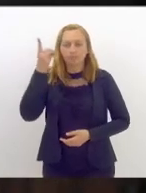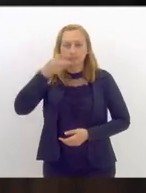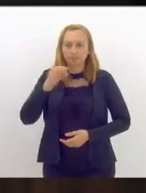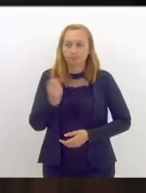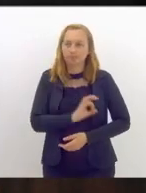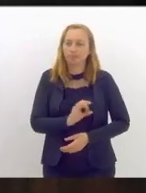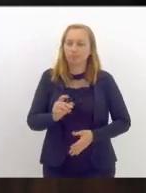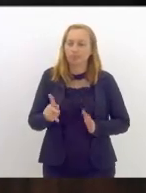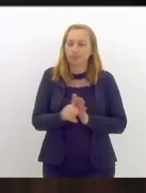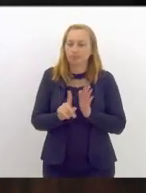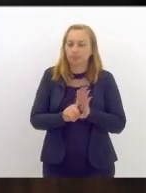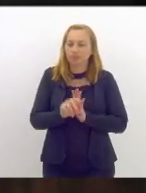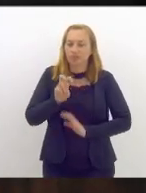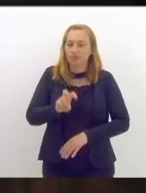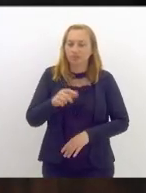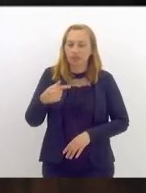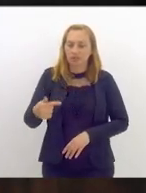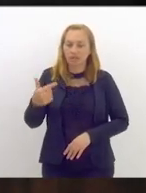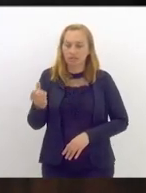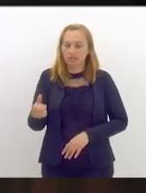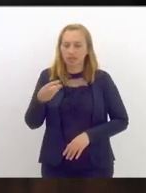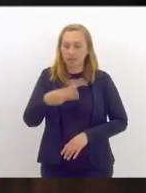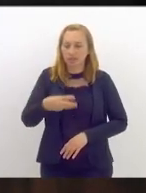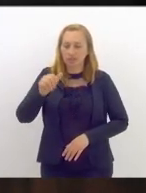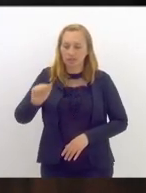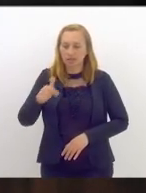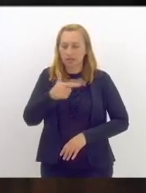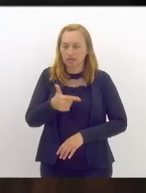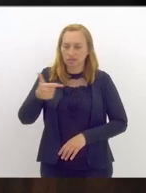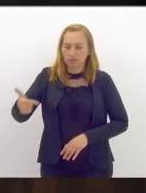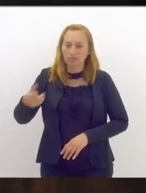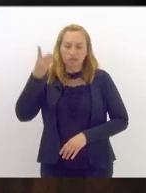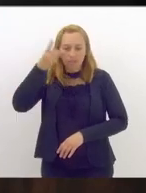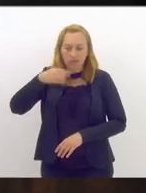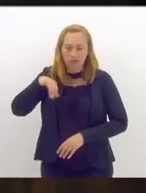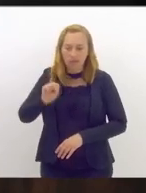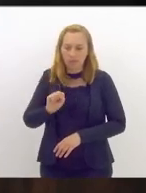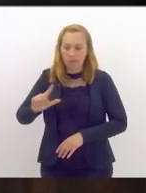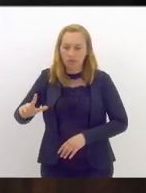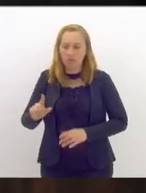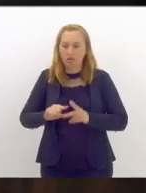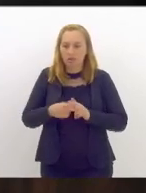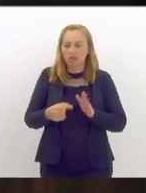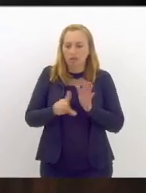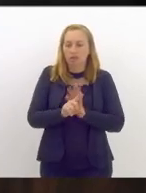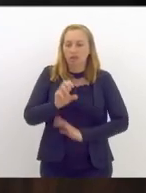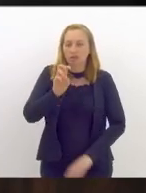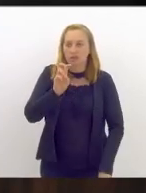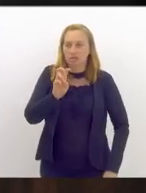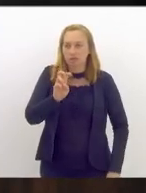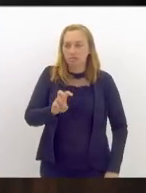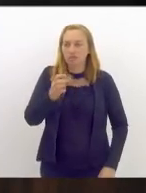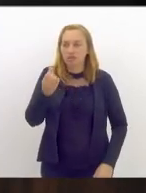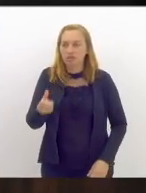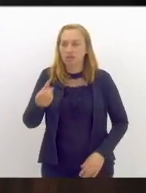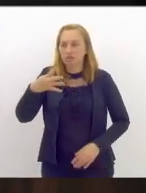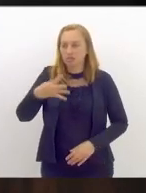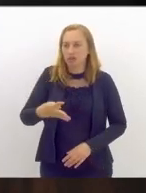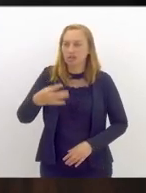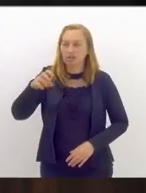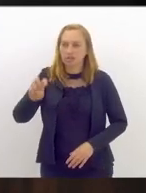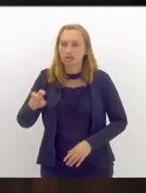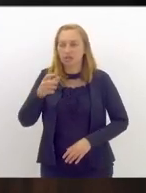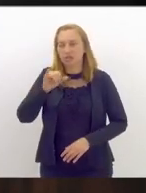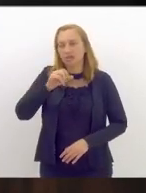projeto de lei 5763 a de 22 de autoria Deputado Samuel Malafaia que altera a lei 5.645 de 6 de janeiro de 2010